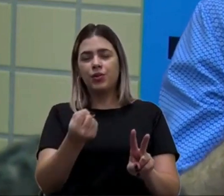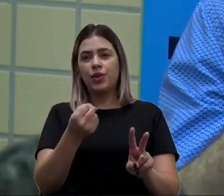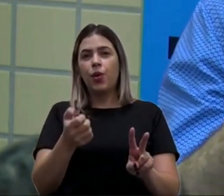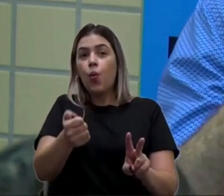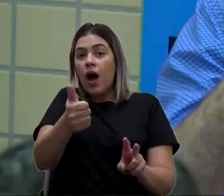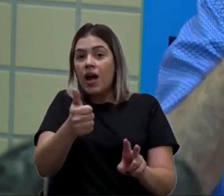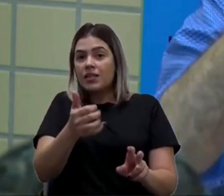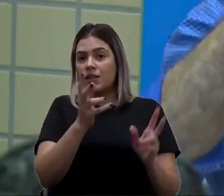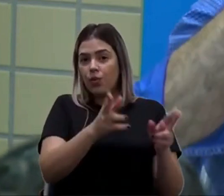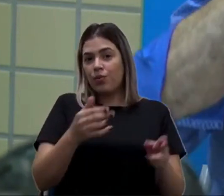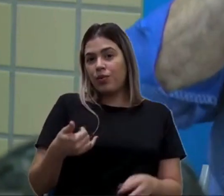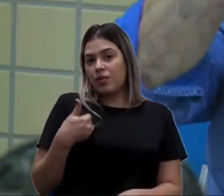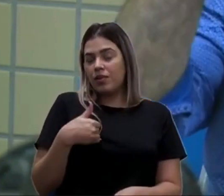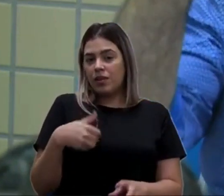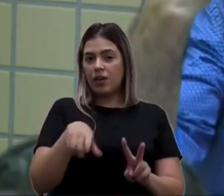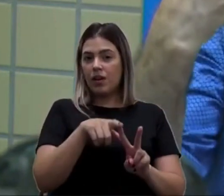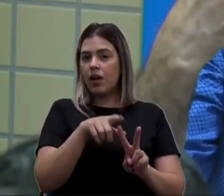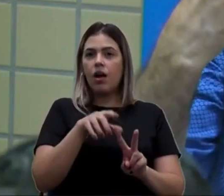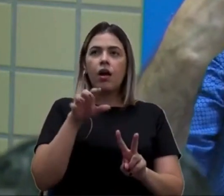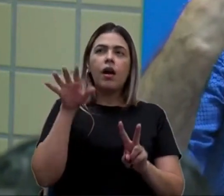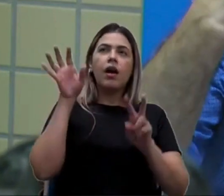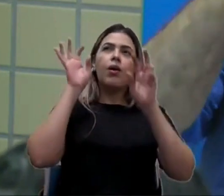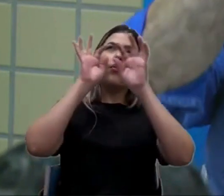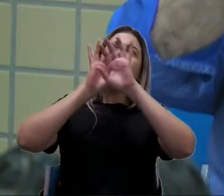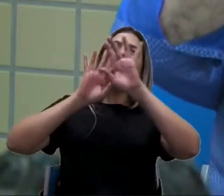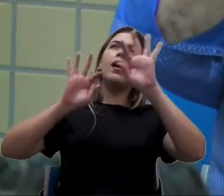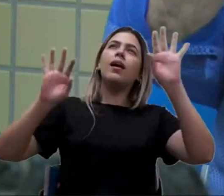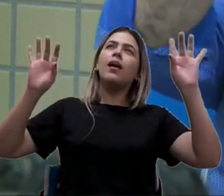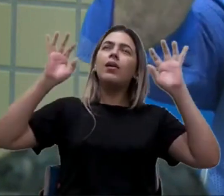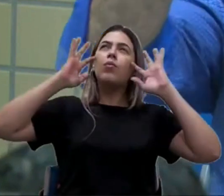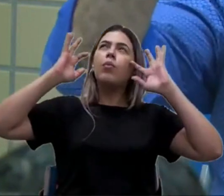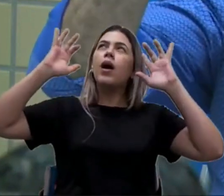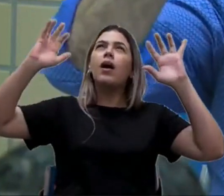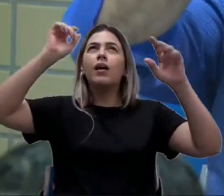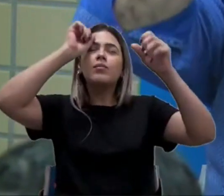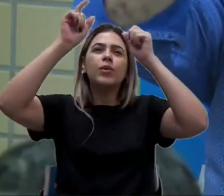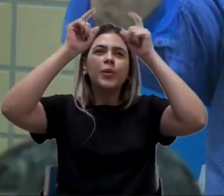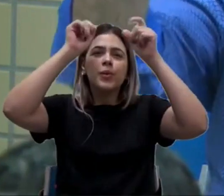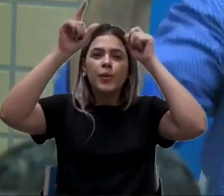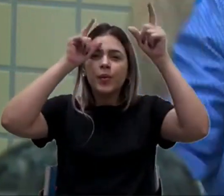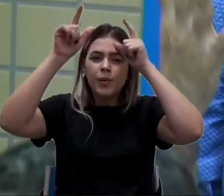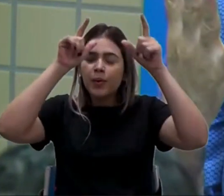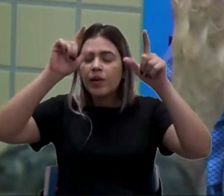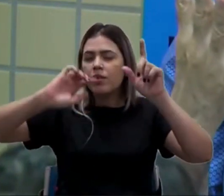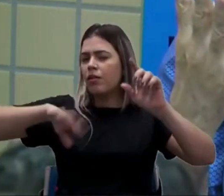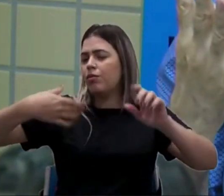ele tem um nível de fantasia um nível de criatividade Descontrolada